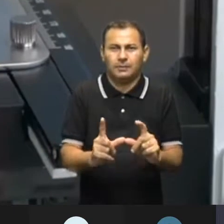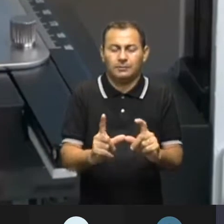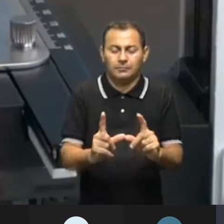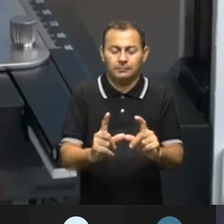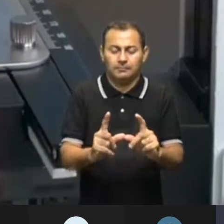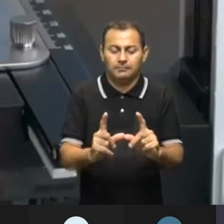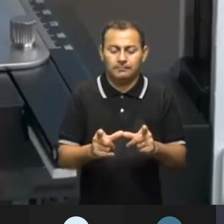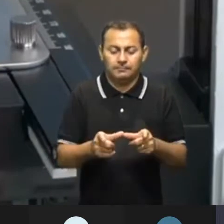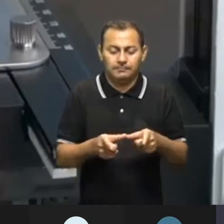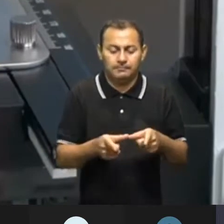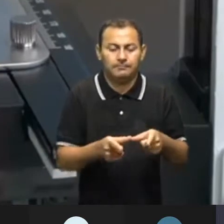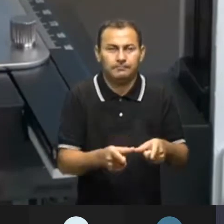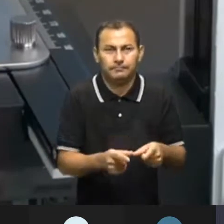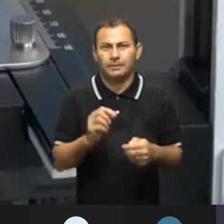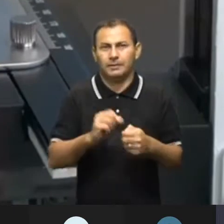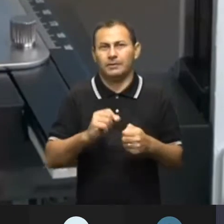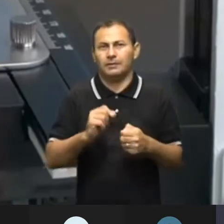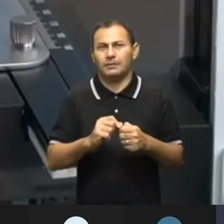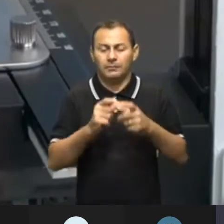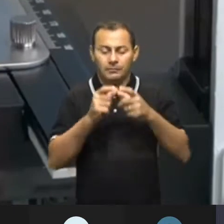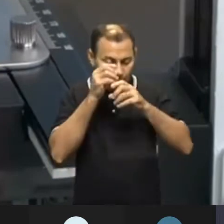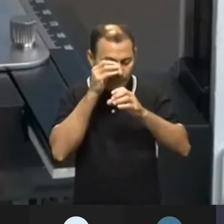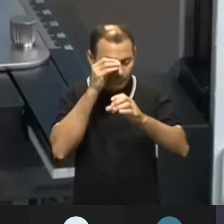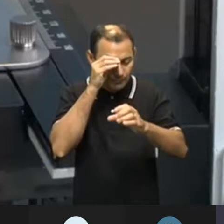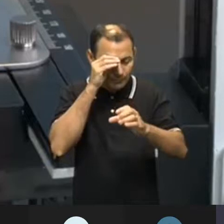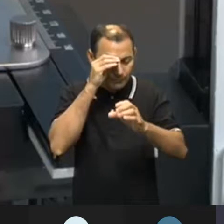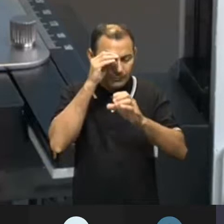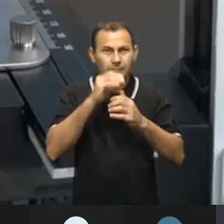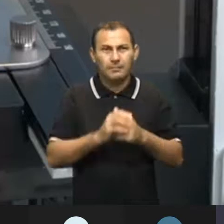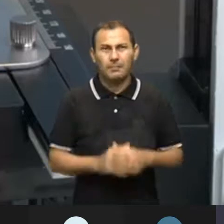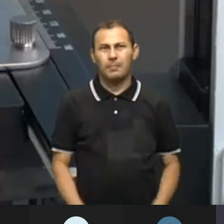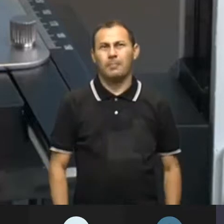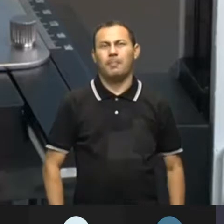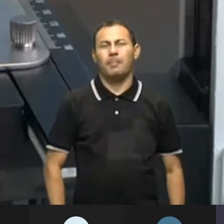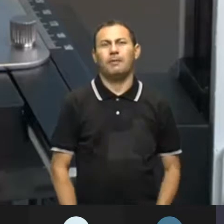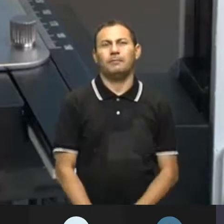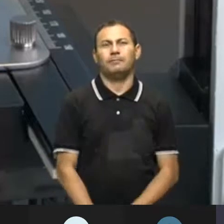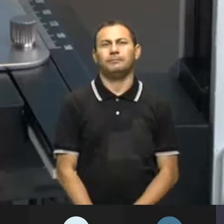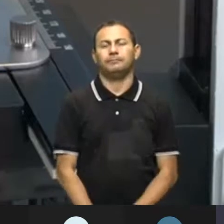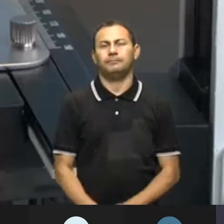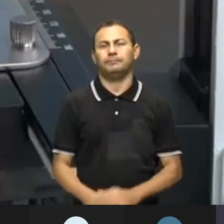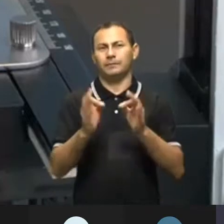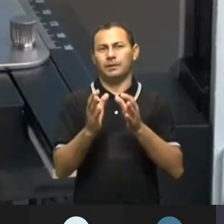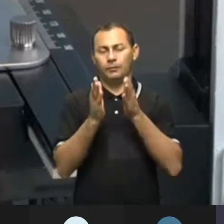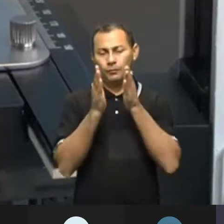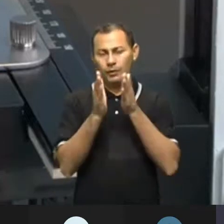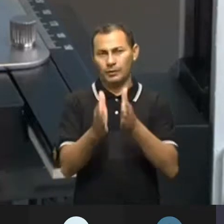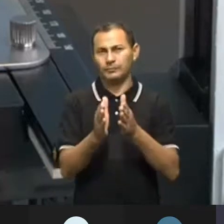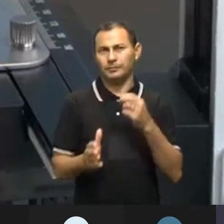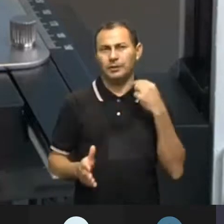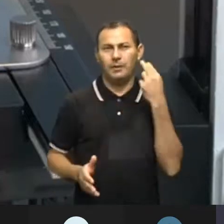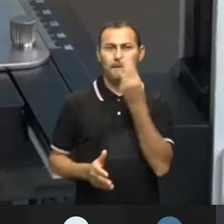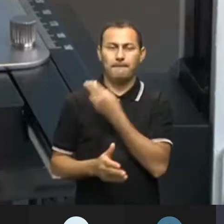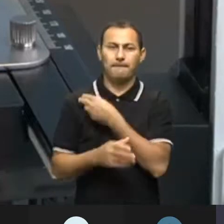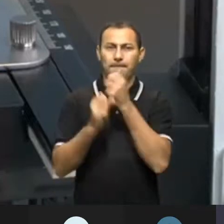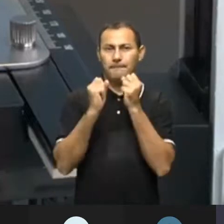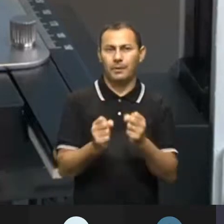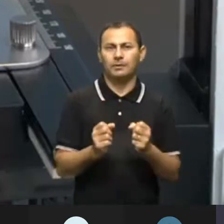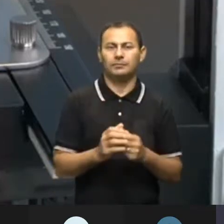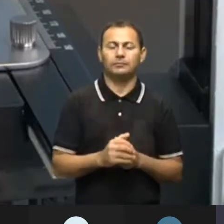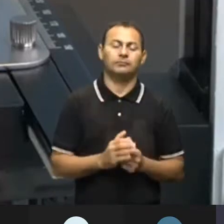e vamos, com a menor objetiva, fazer, né, aí a identificação e, né, acertar o foco para que a gente